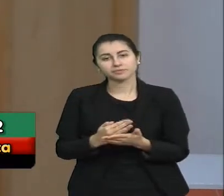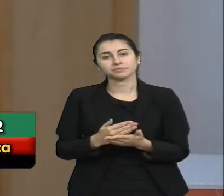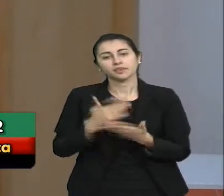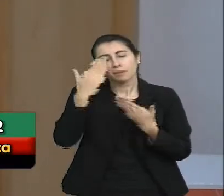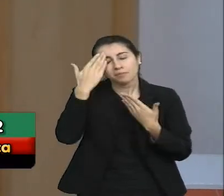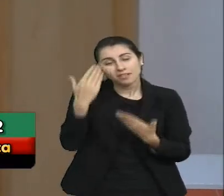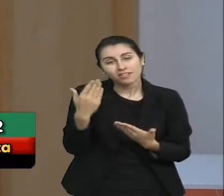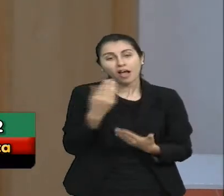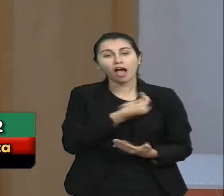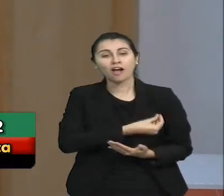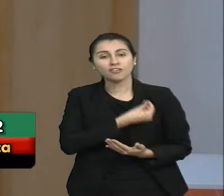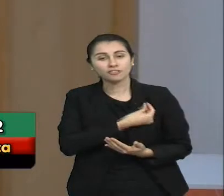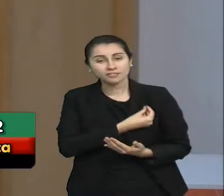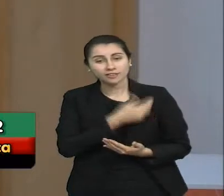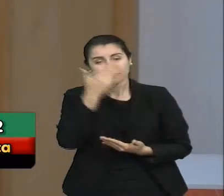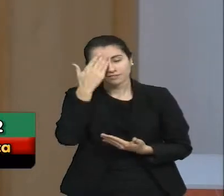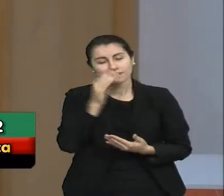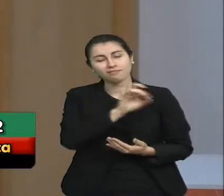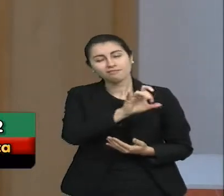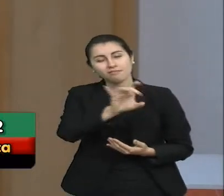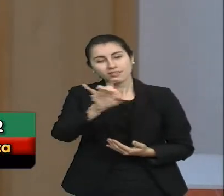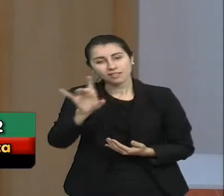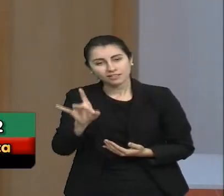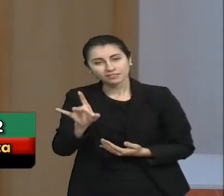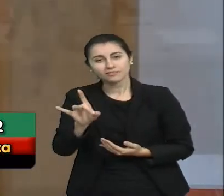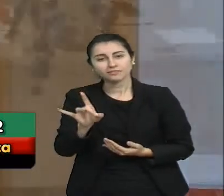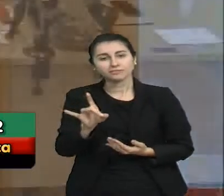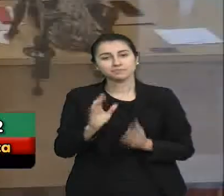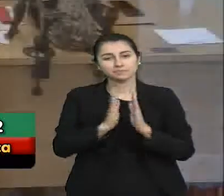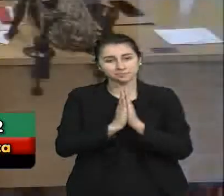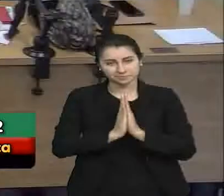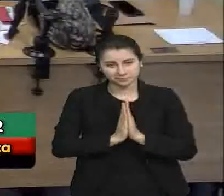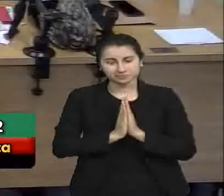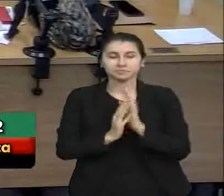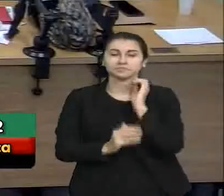vida, gratidão a todos vocês. Axé.